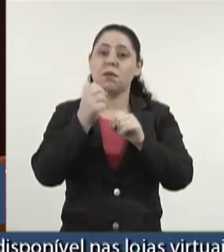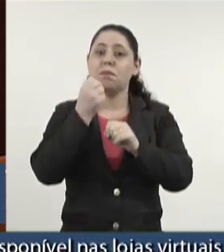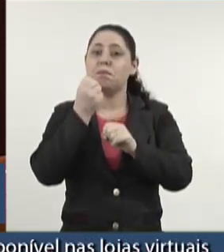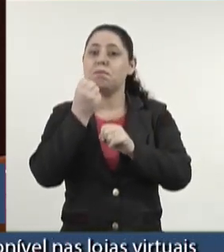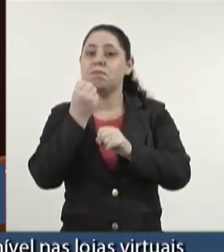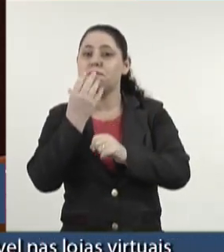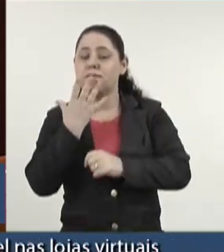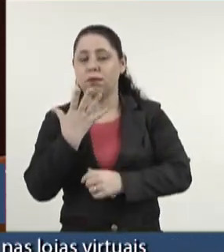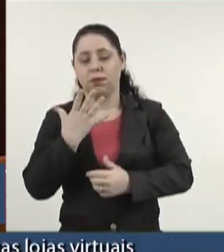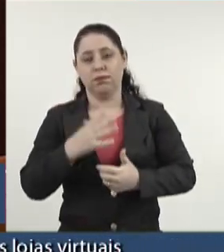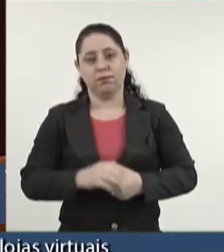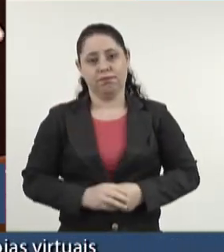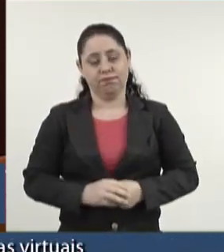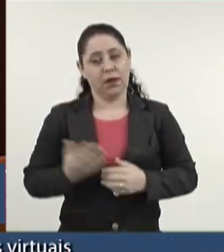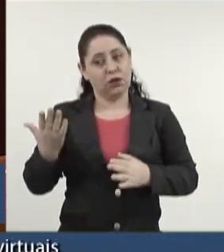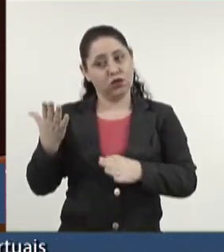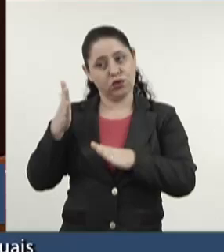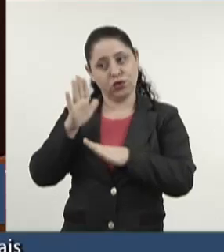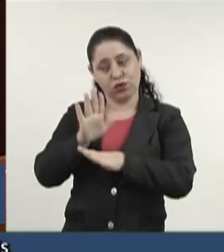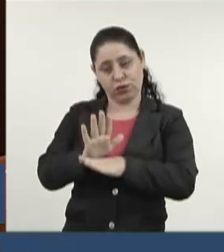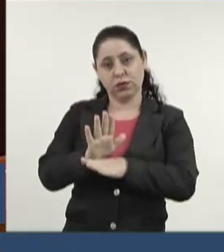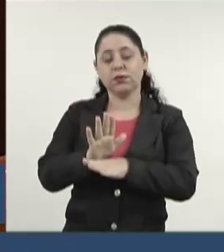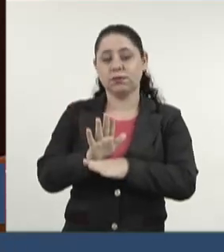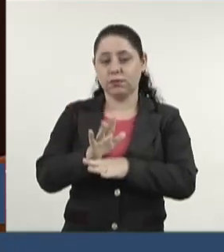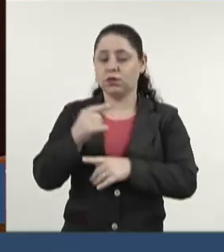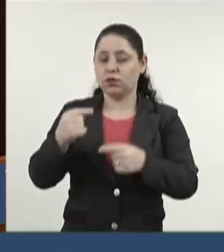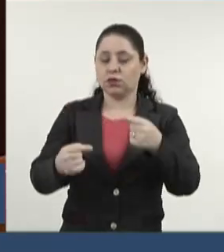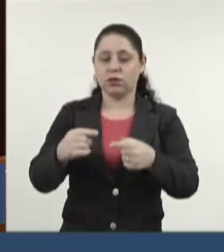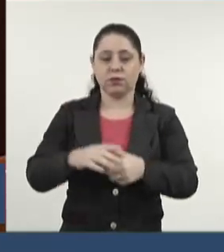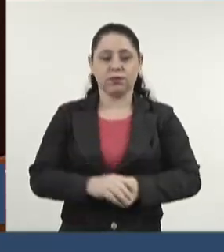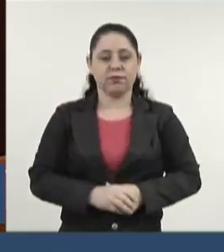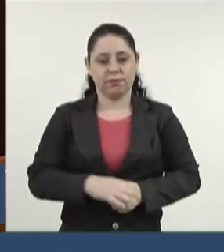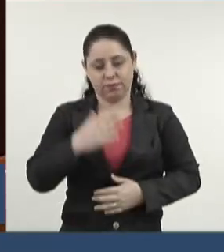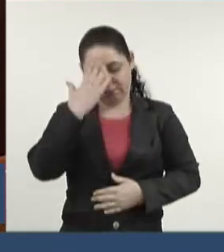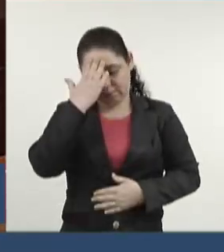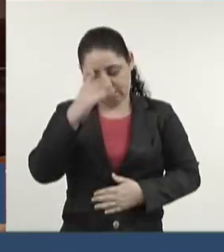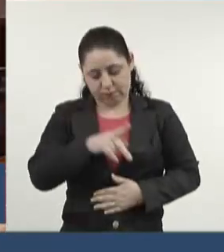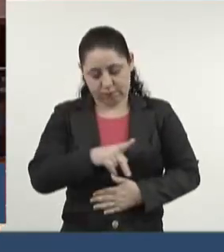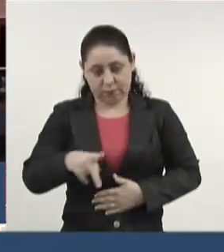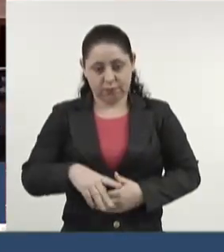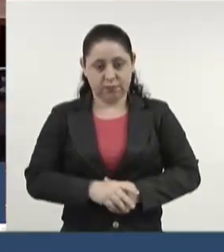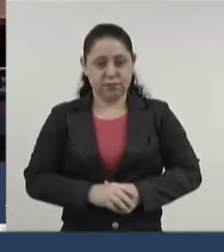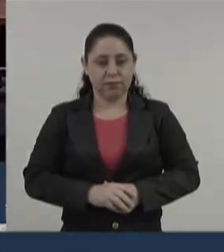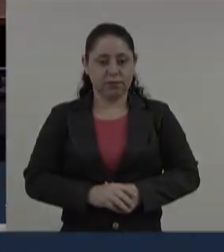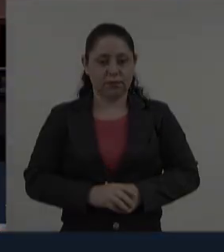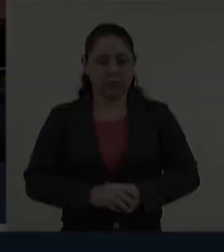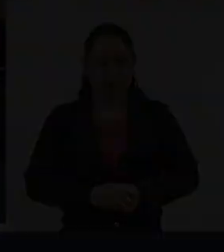trará fator de contribuição sobre essa discussão. Obrigado, senhor presidente.